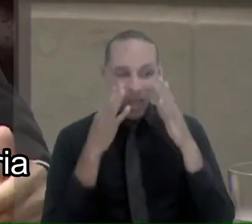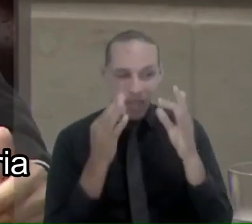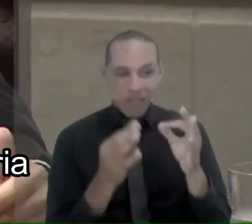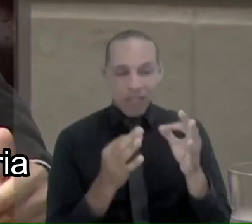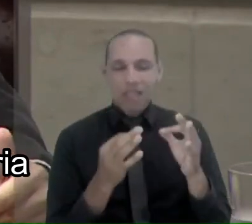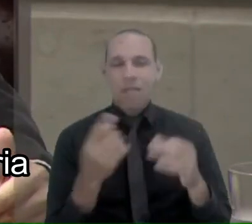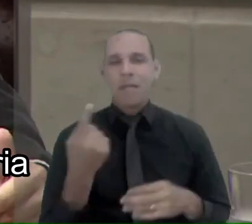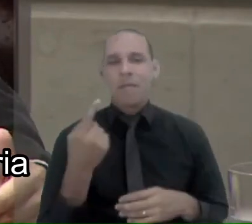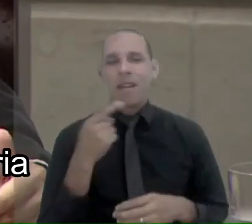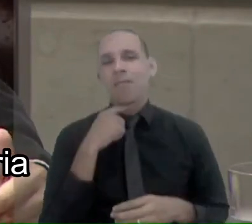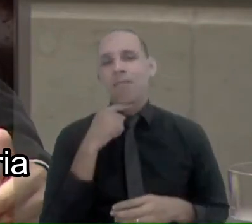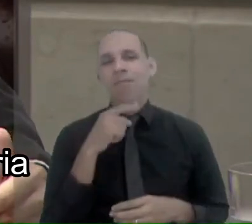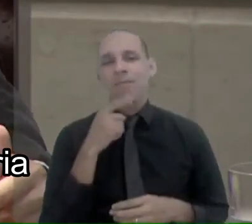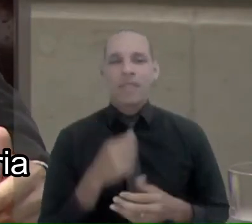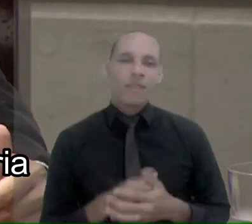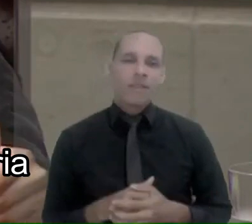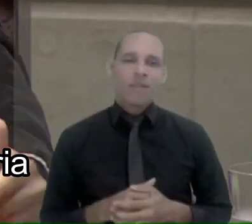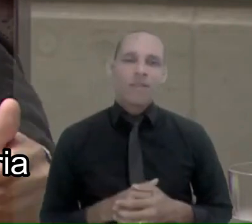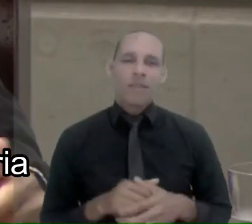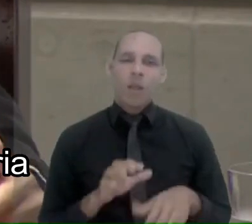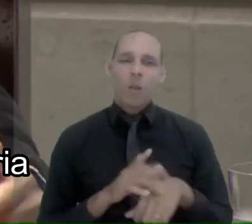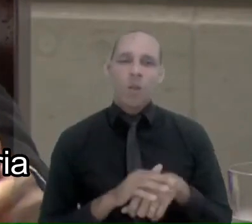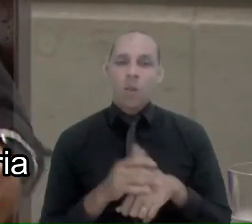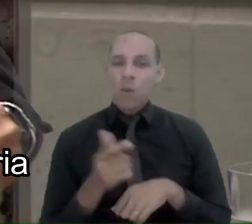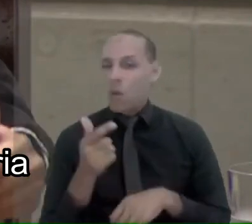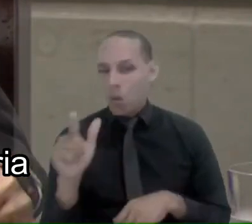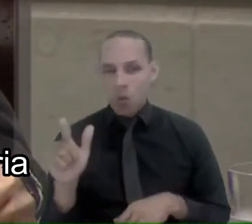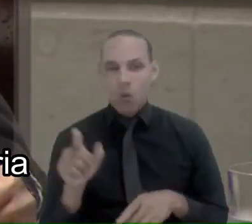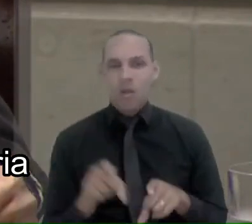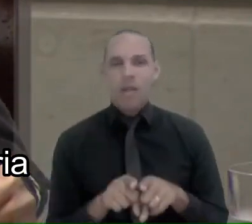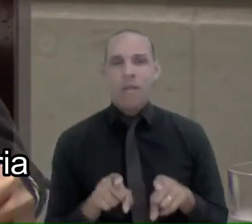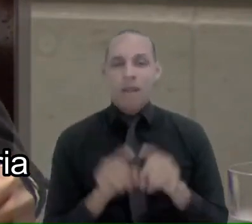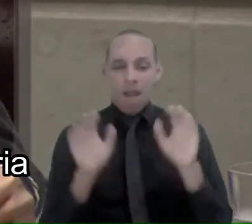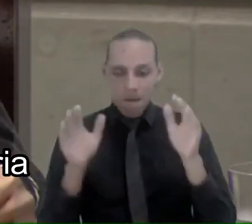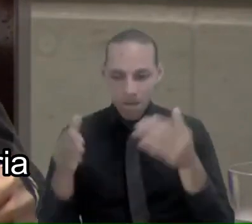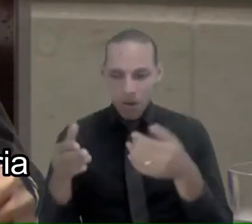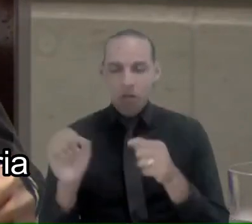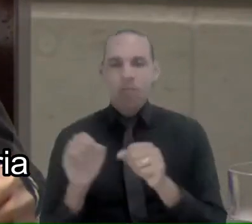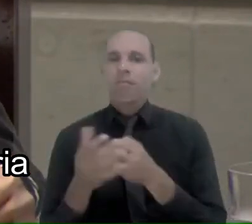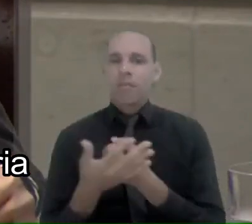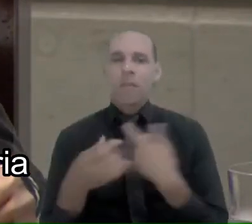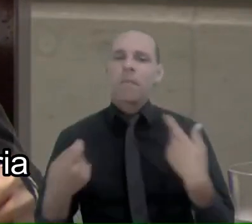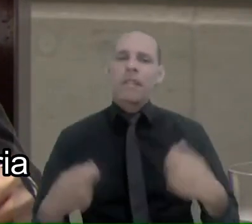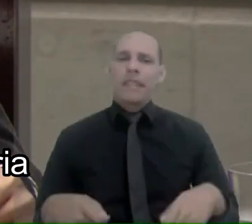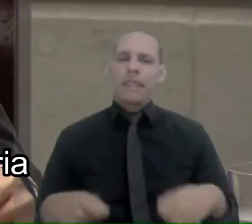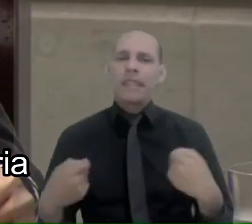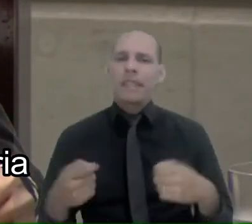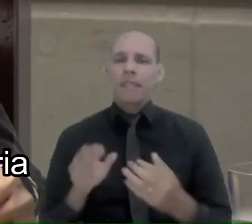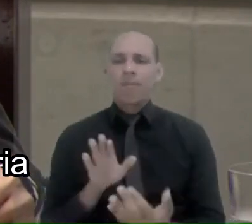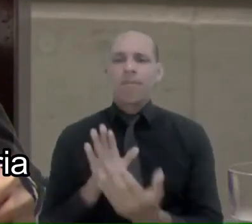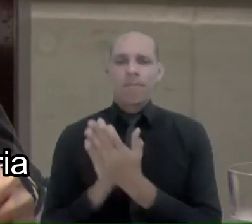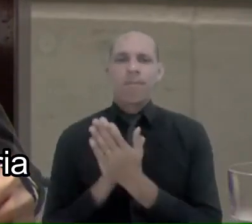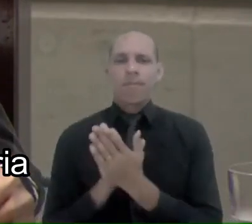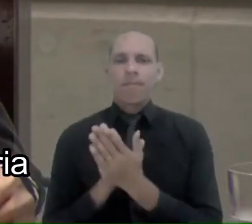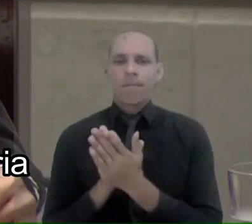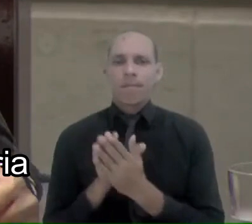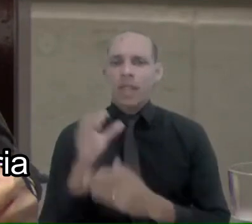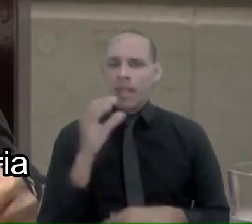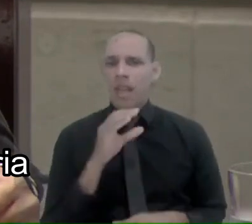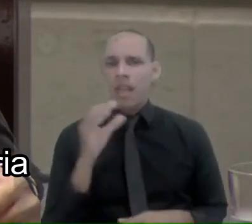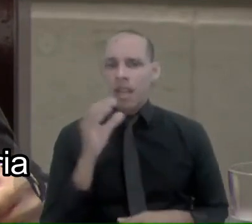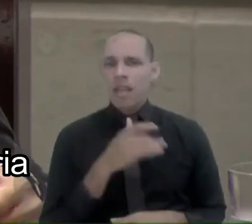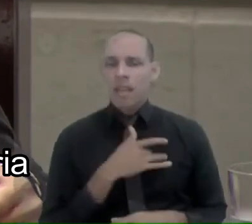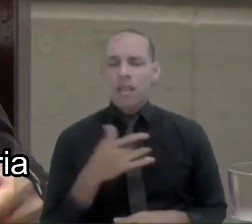demais comorbidades e colocou o foco na Covid, porque era necessário para enfrentamento da emergência de saúde pública.